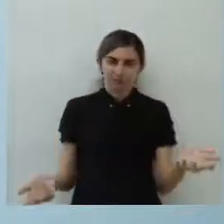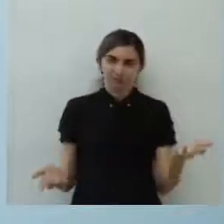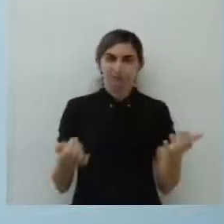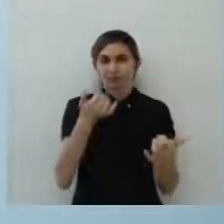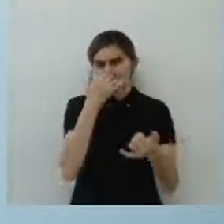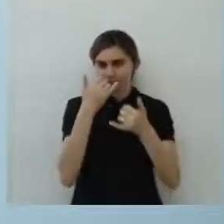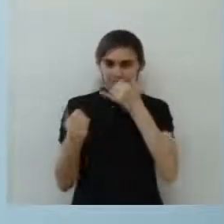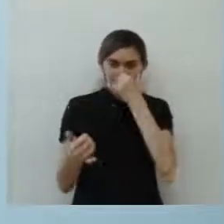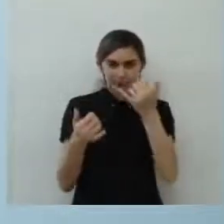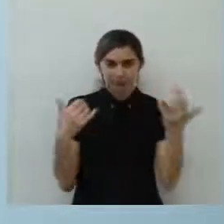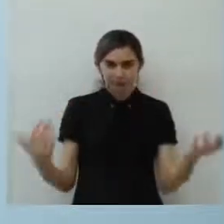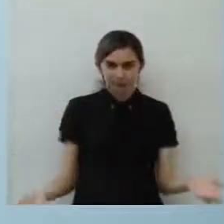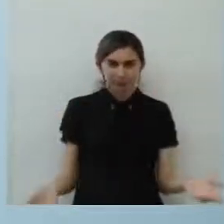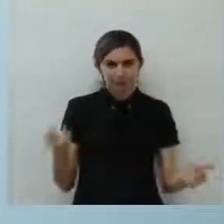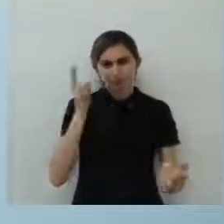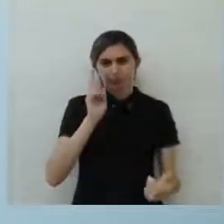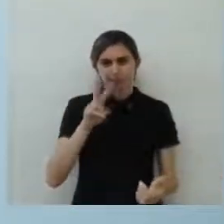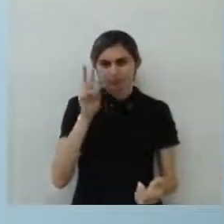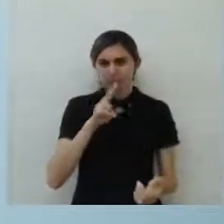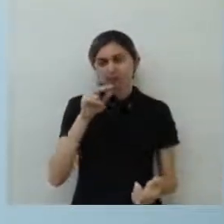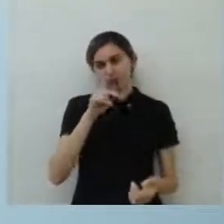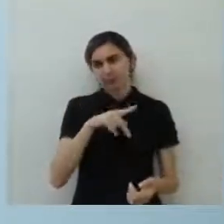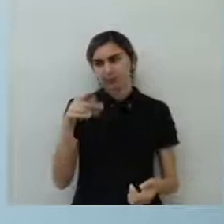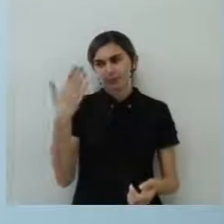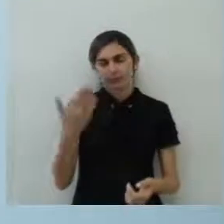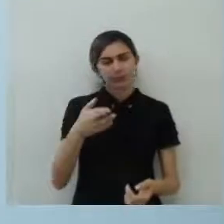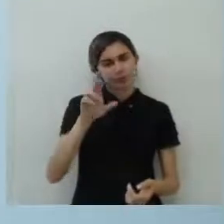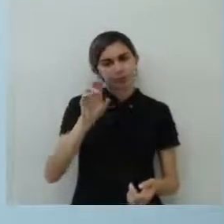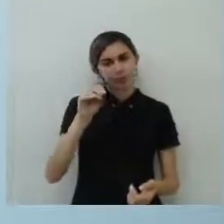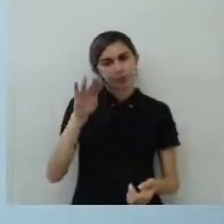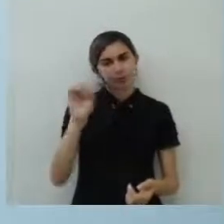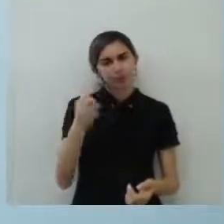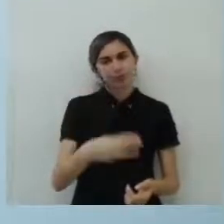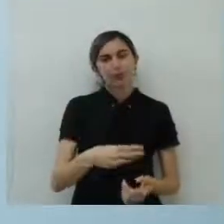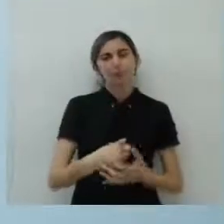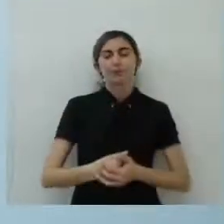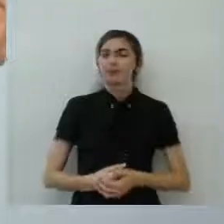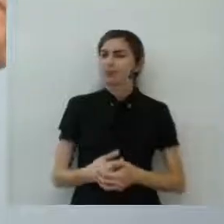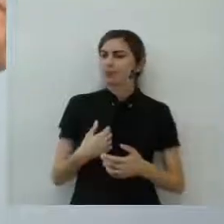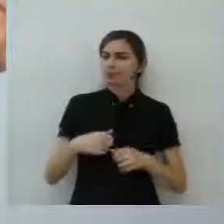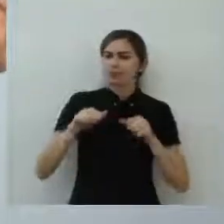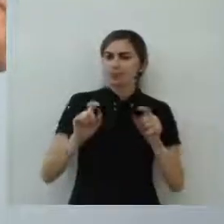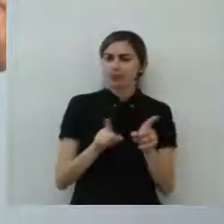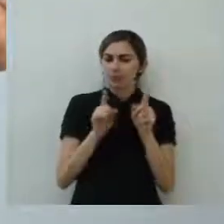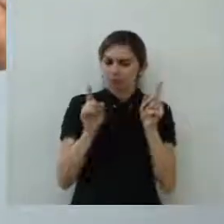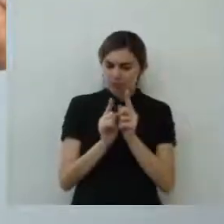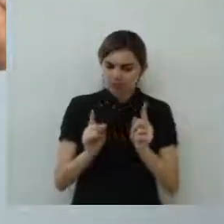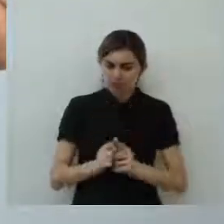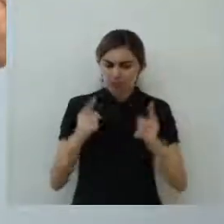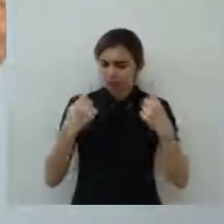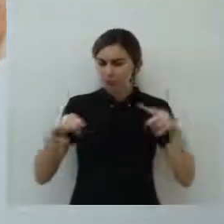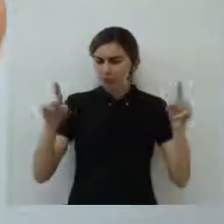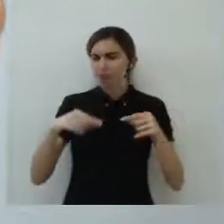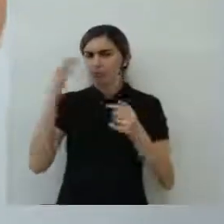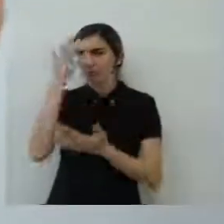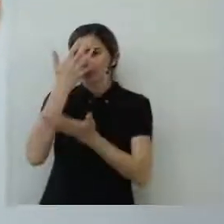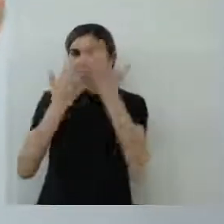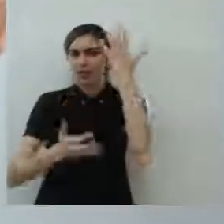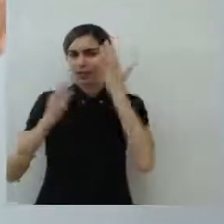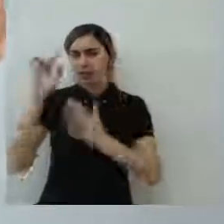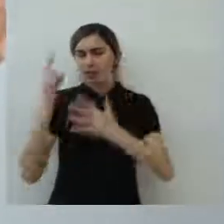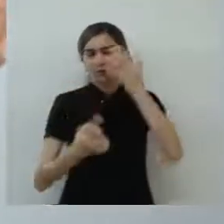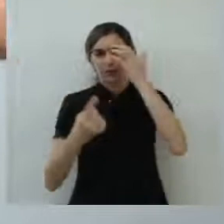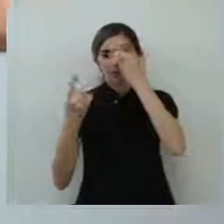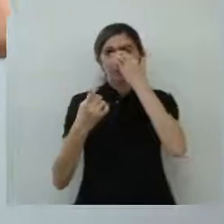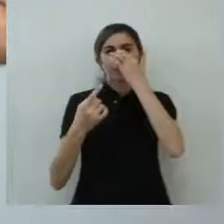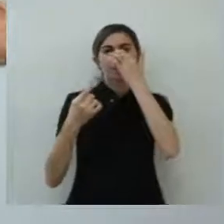trumbica. Bem lembrado aqui pelo professor Robson. Gostei, bacana. E as marchinhas de carnaval, que a gente não pode esquecer, né? Isso. As marchinhas